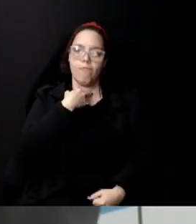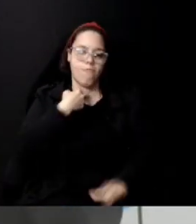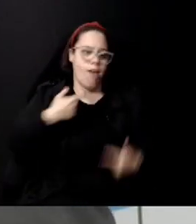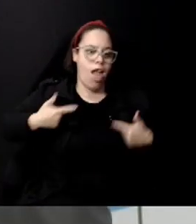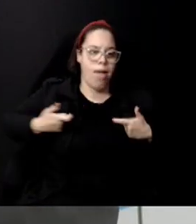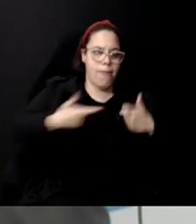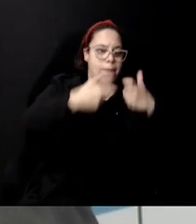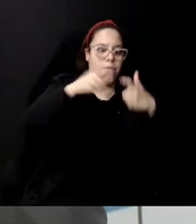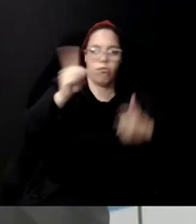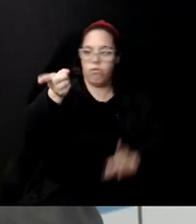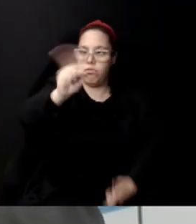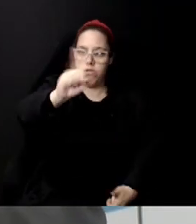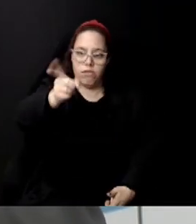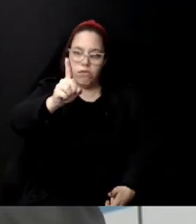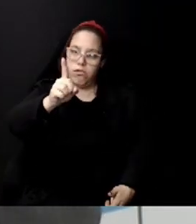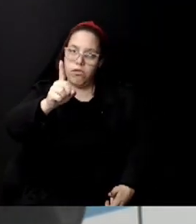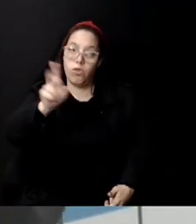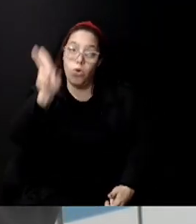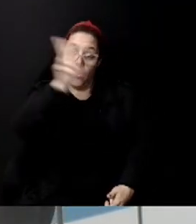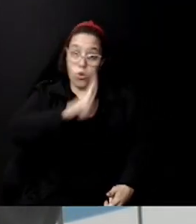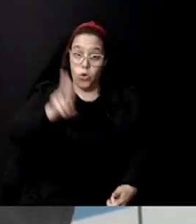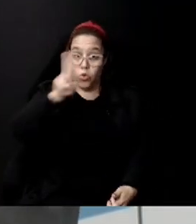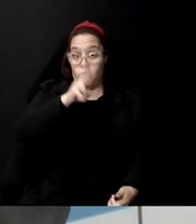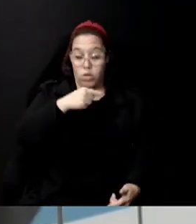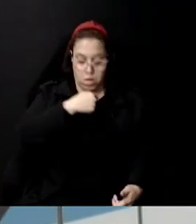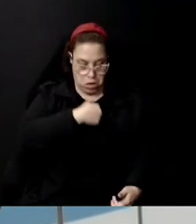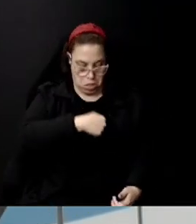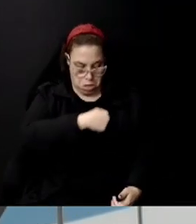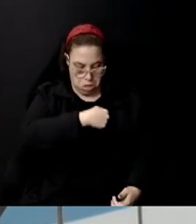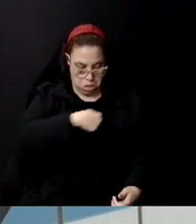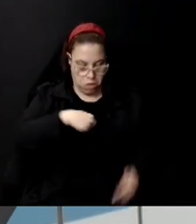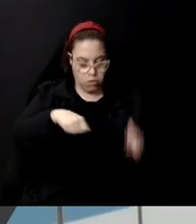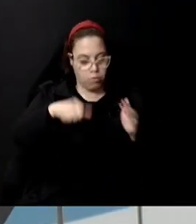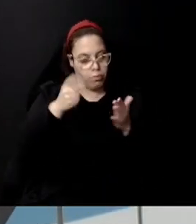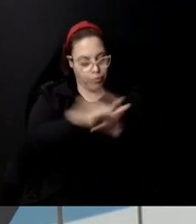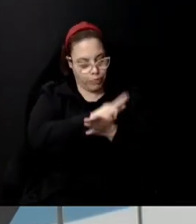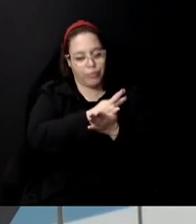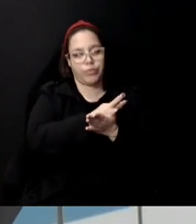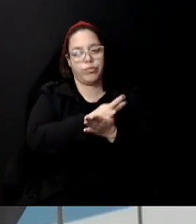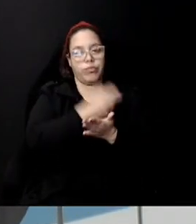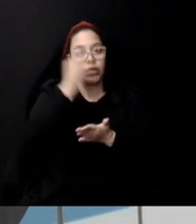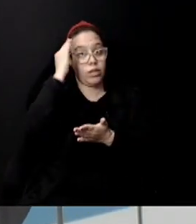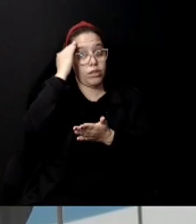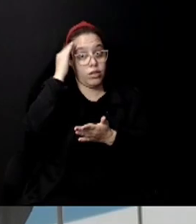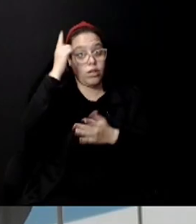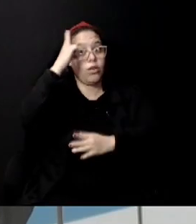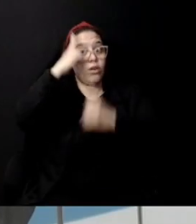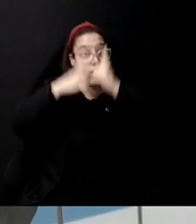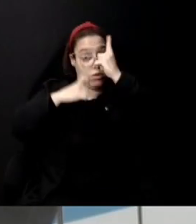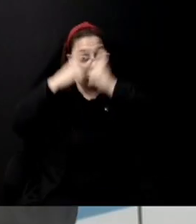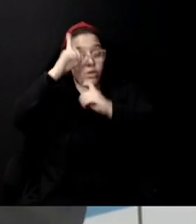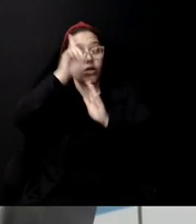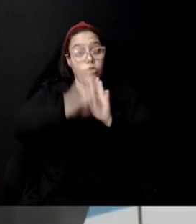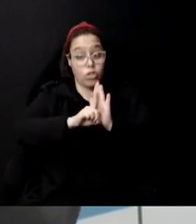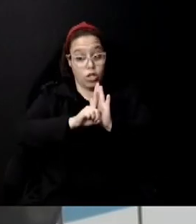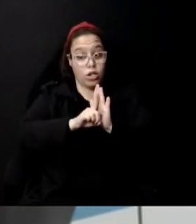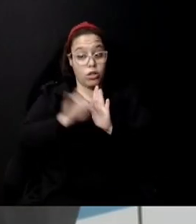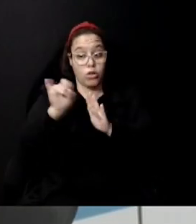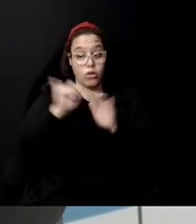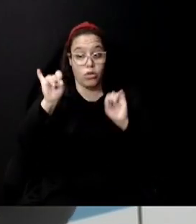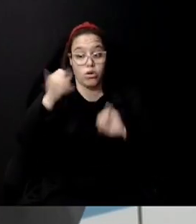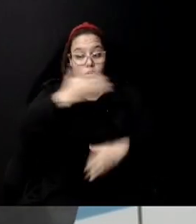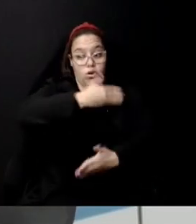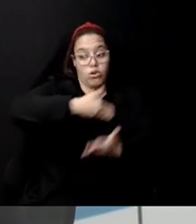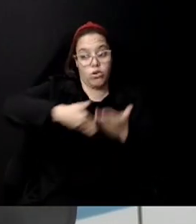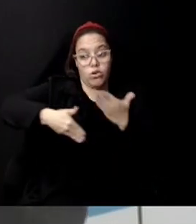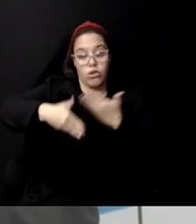isso que usar o símbolo da Cruz Vermelha de forma indevida também é entendido como uma violação ao direito internacional humanitário. Porque se,